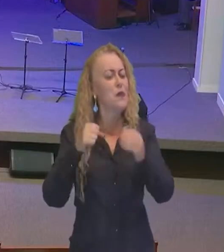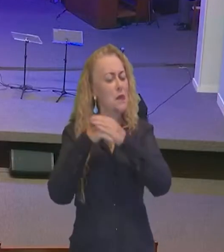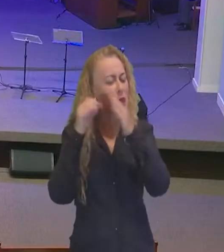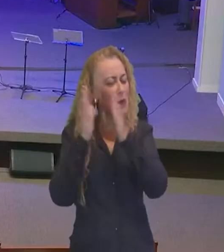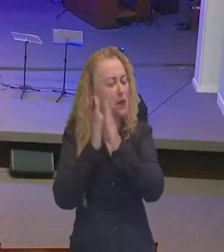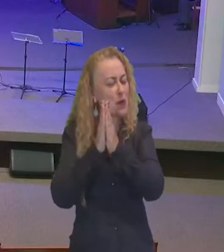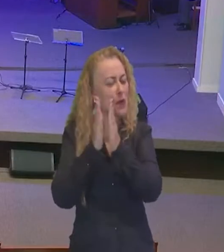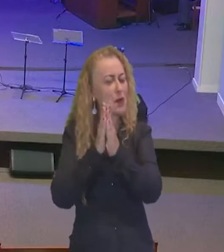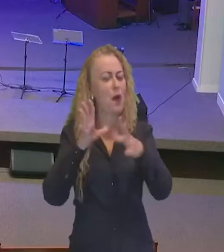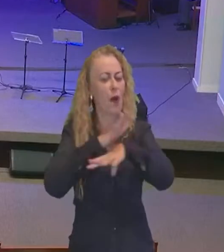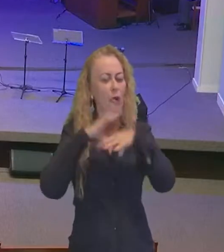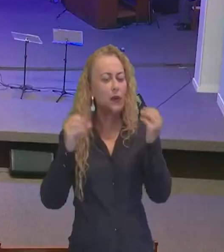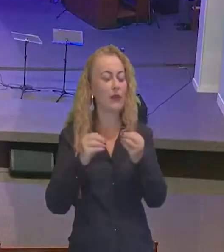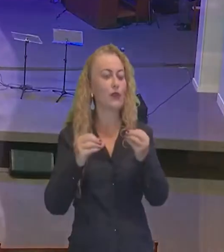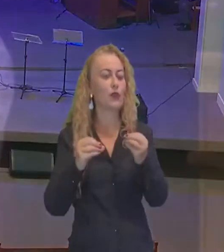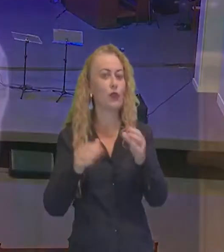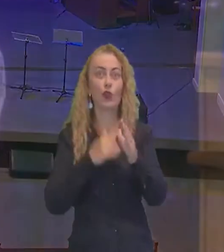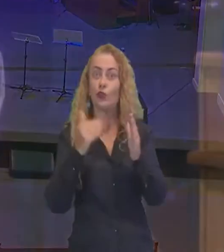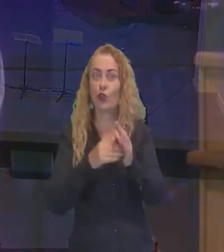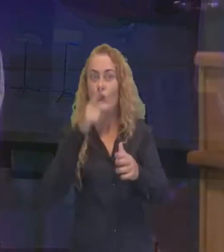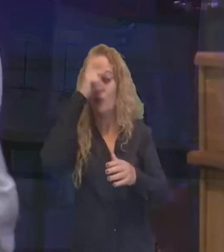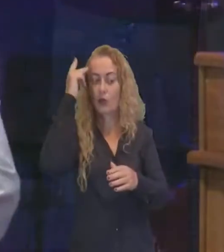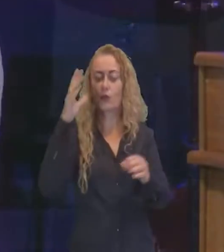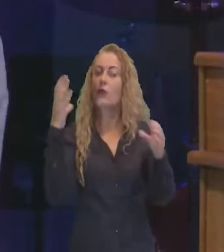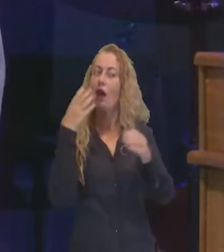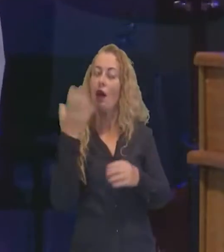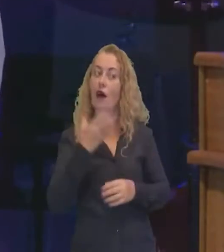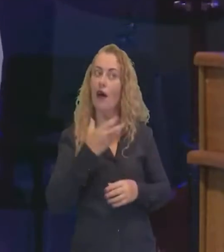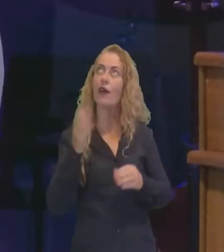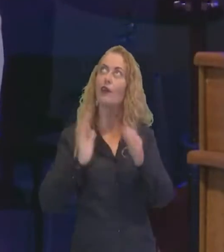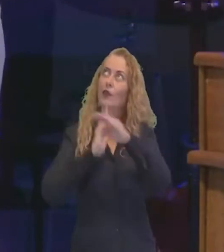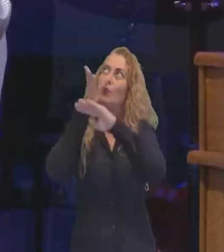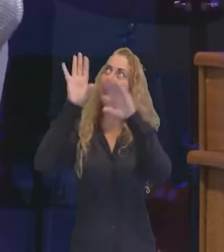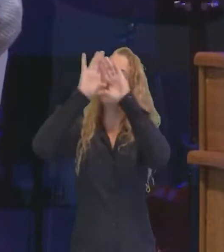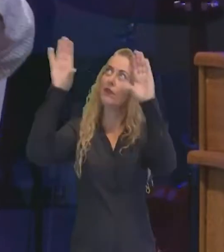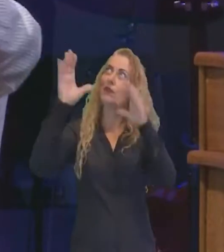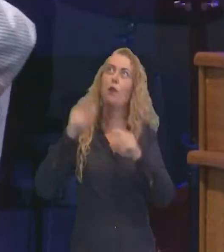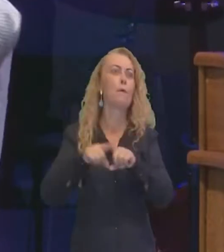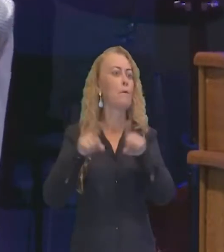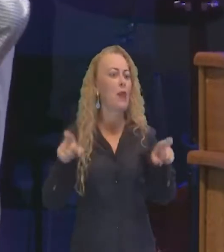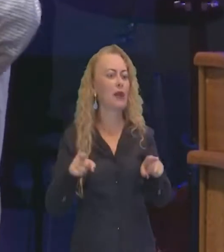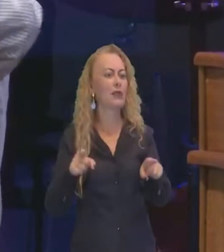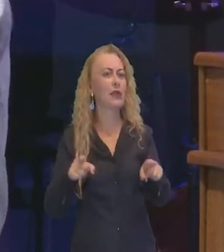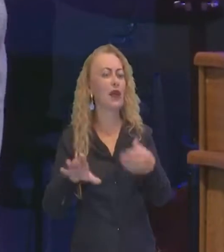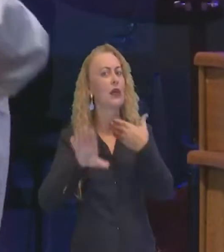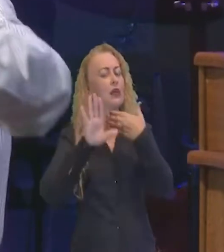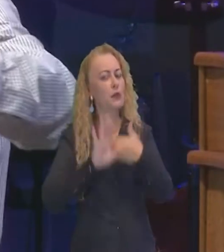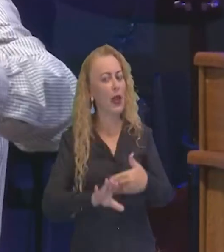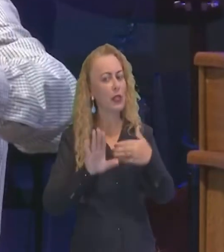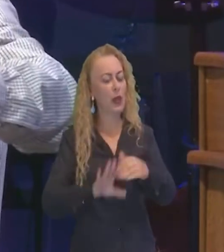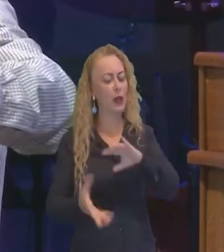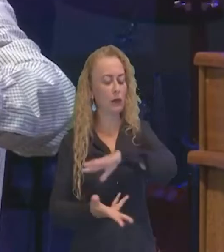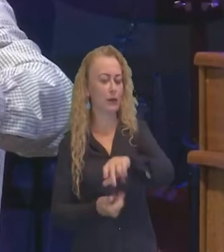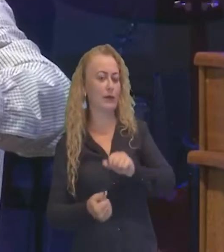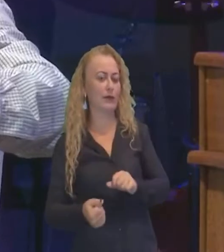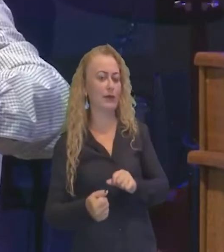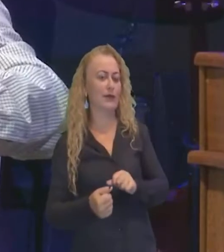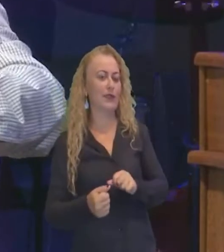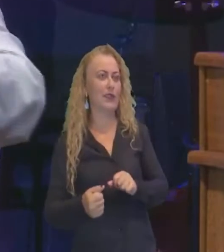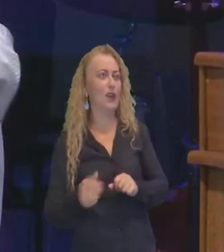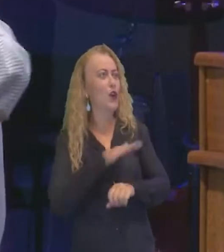Senhor te curar, porque todo mundo quer ir para o céu, mas o mais tarde possível, né? Todo mundo quer ir para o céu, sim ou